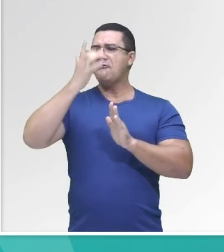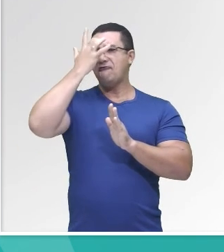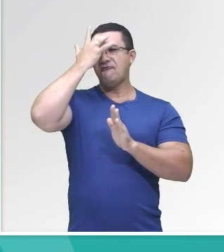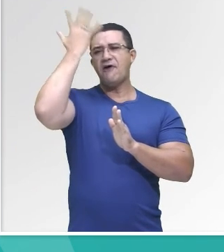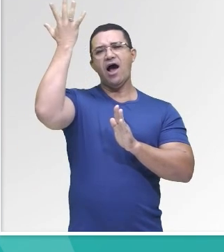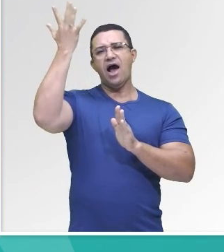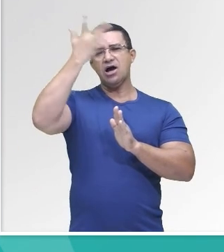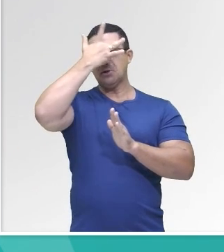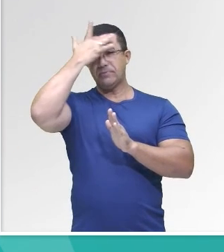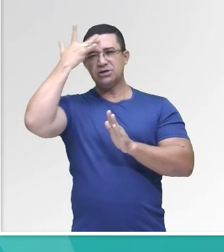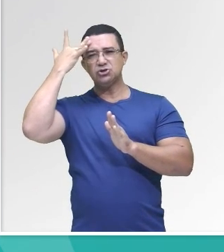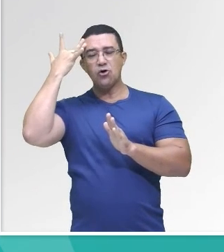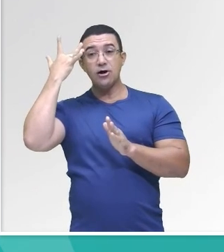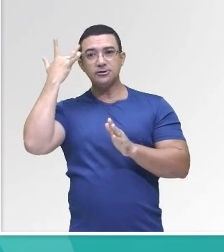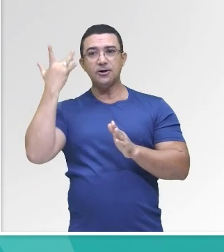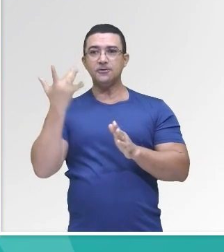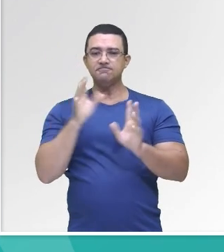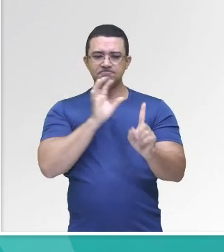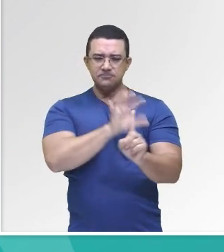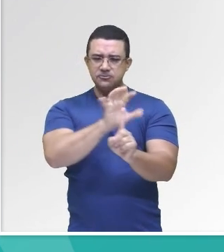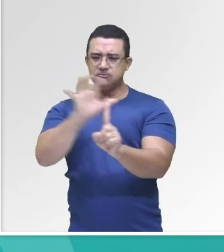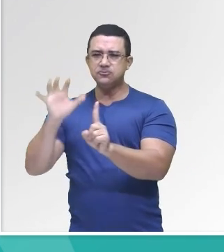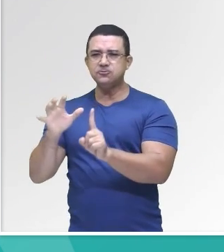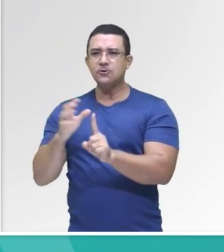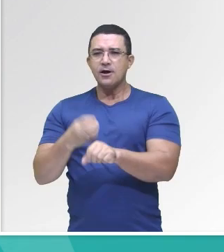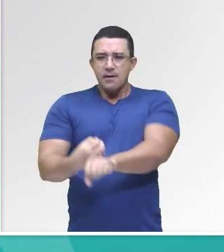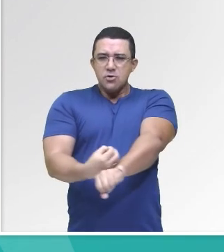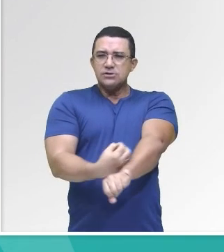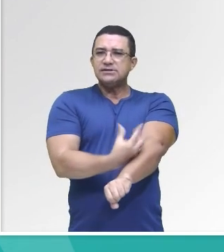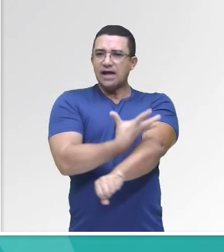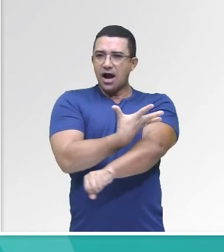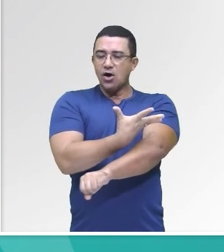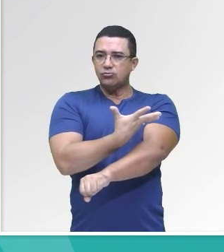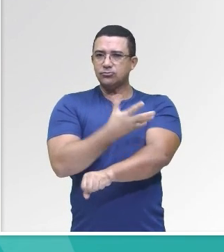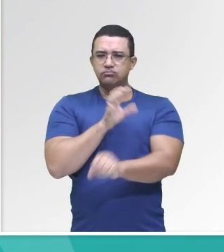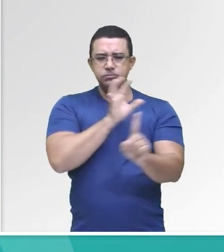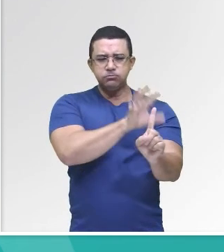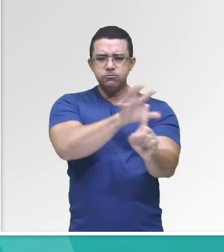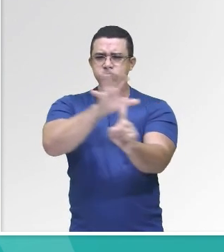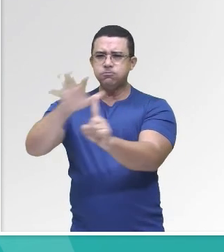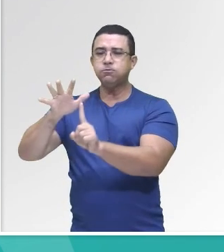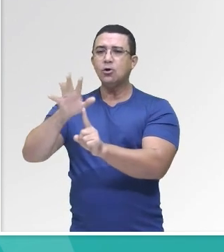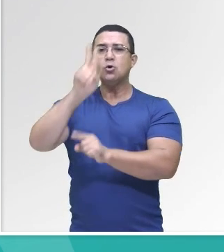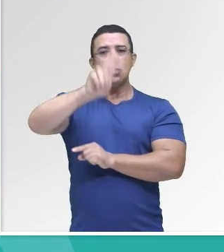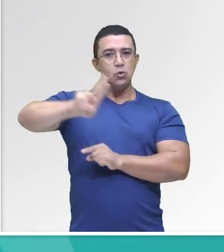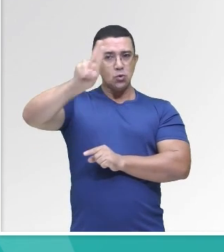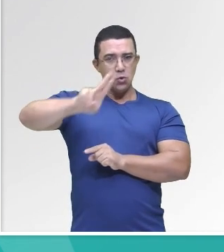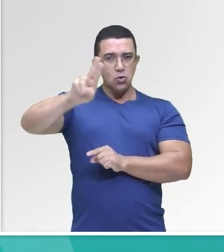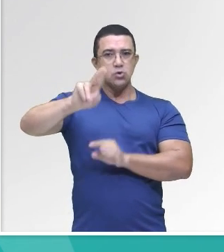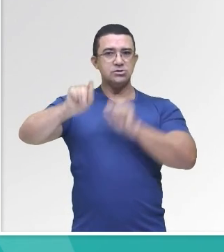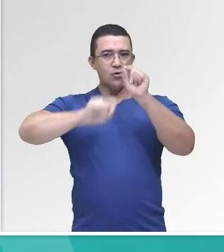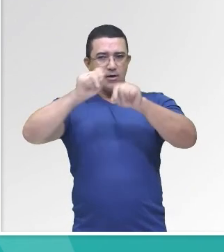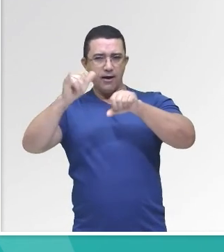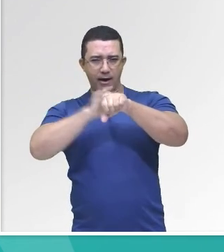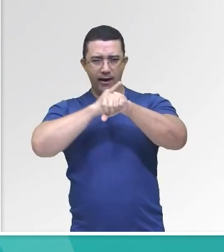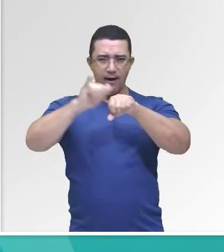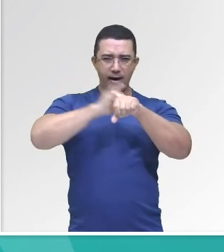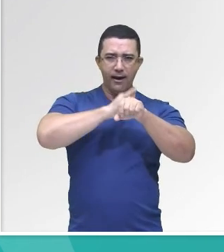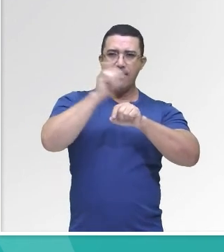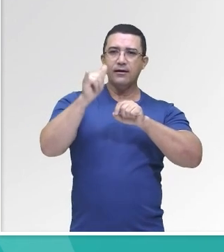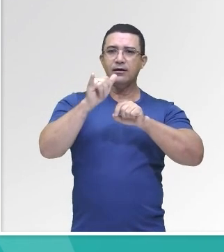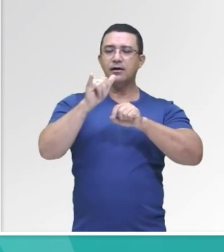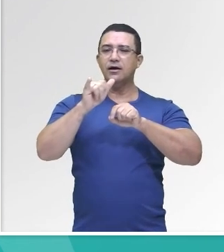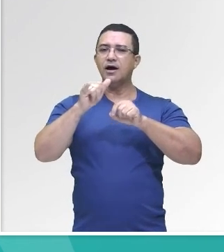emotiva ou sentimental, amor, paixão, comédia, e utilizam estas ferramentas contando